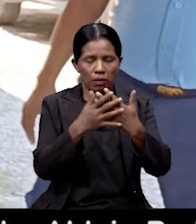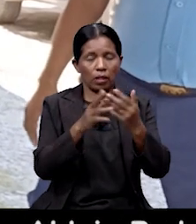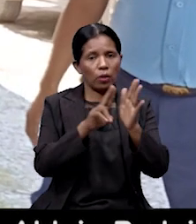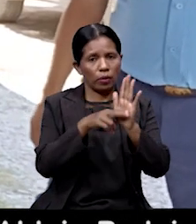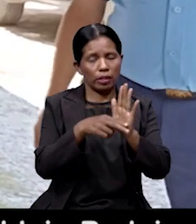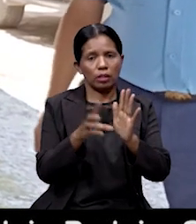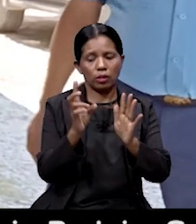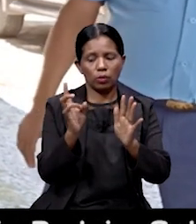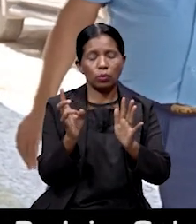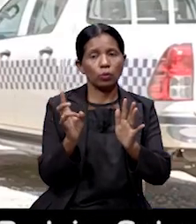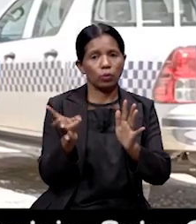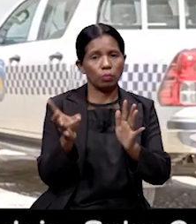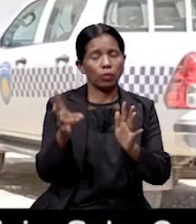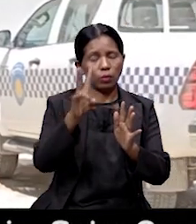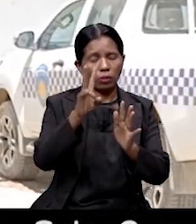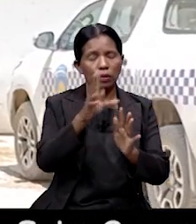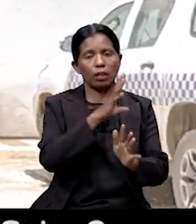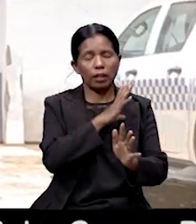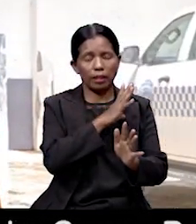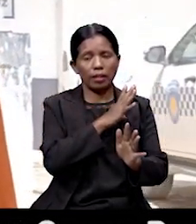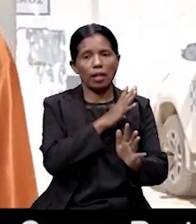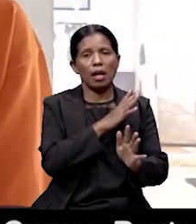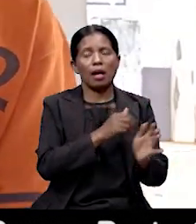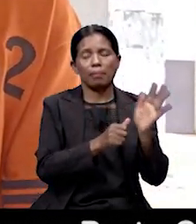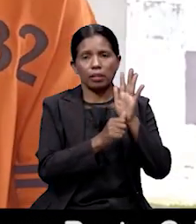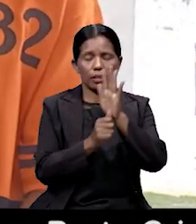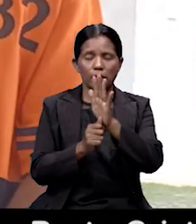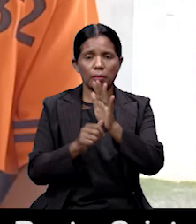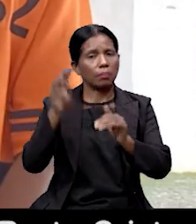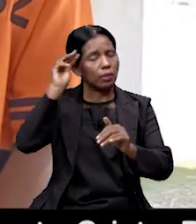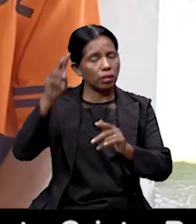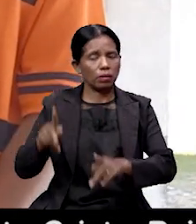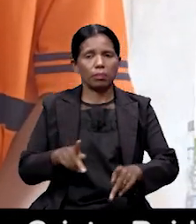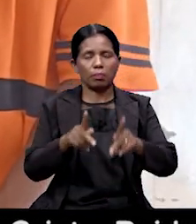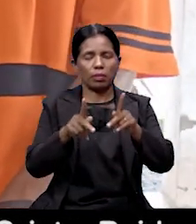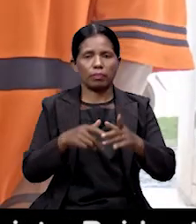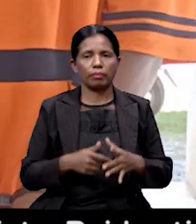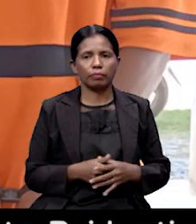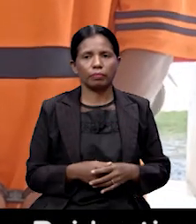onde hein apresenta ba Ministério Público. Justina Nonano, GMN.